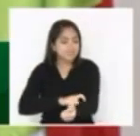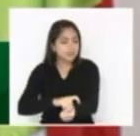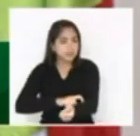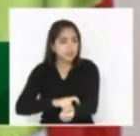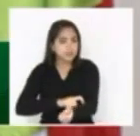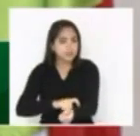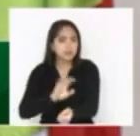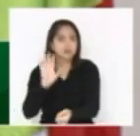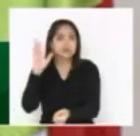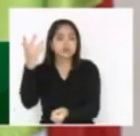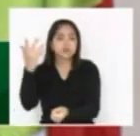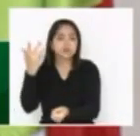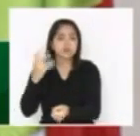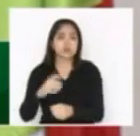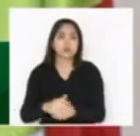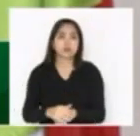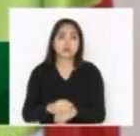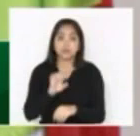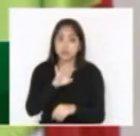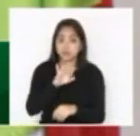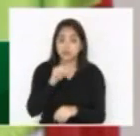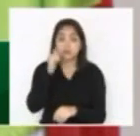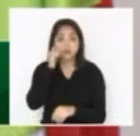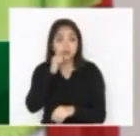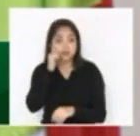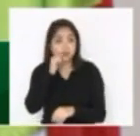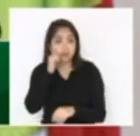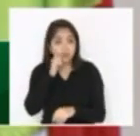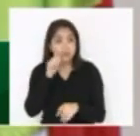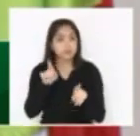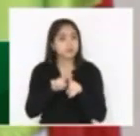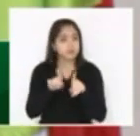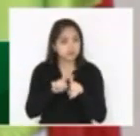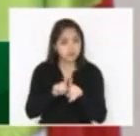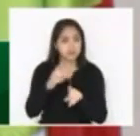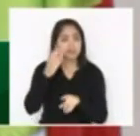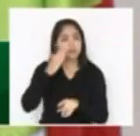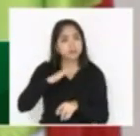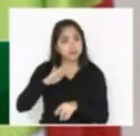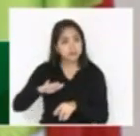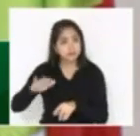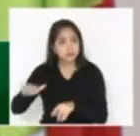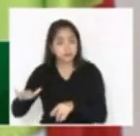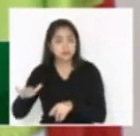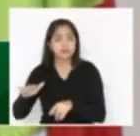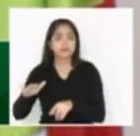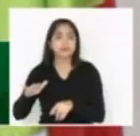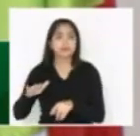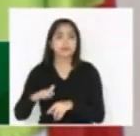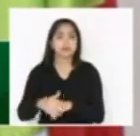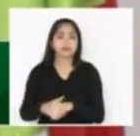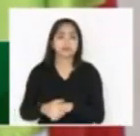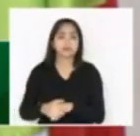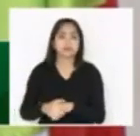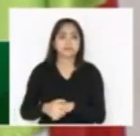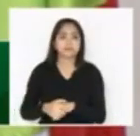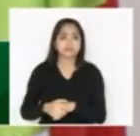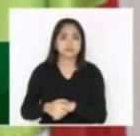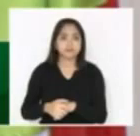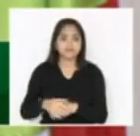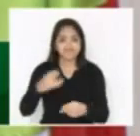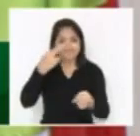Fazer com que não só as mulheres, mas as nossas crianças também parem de receber esse